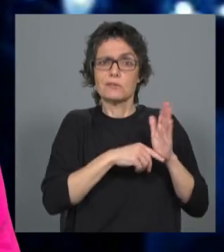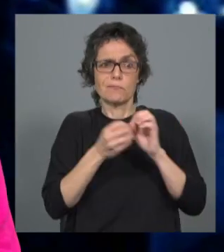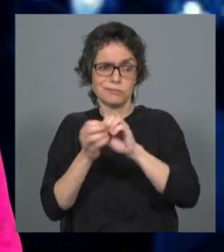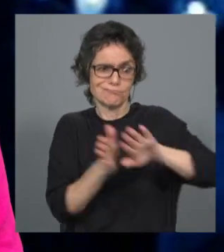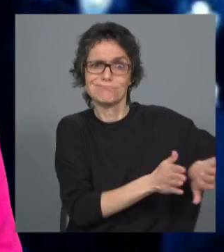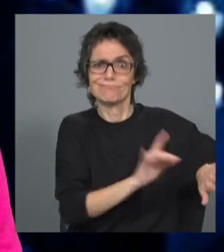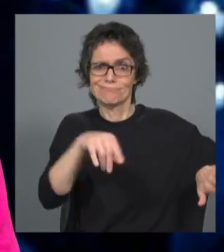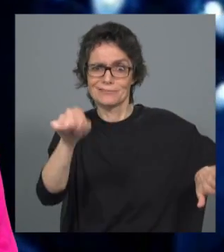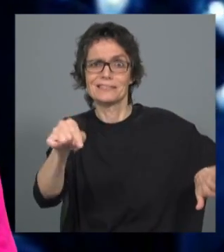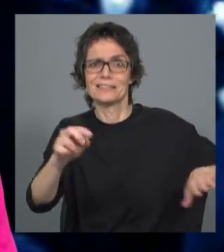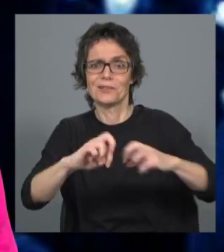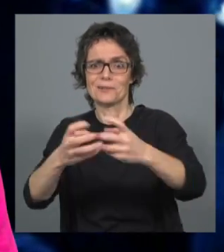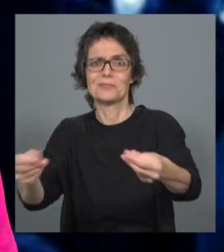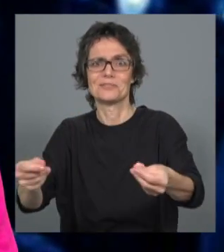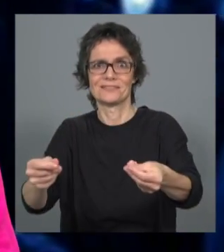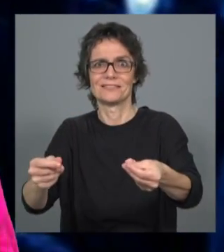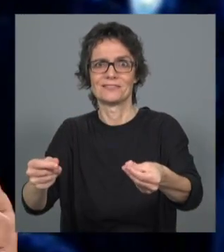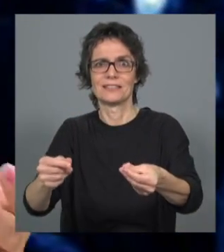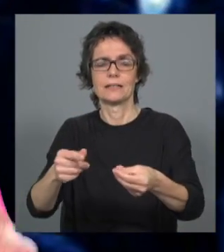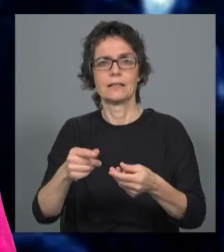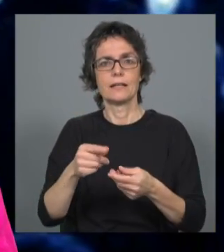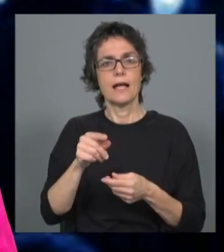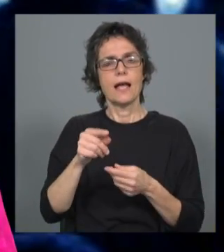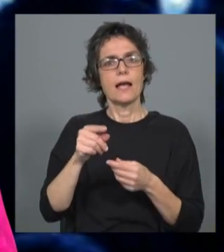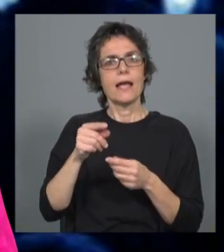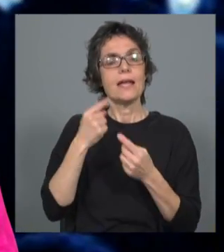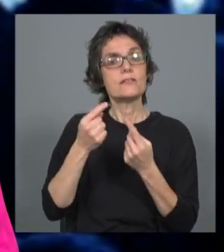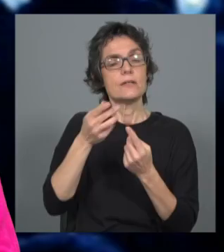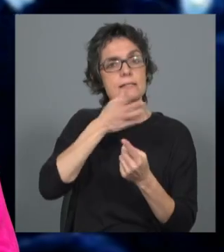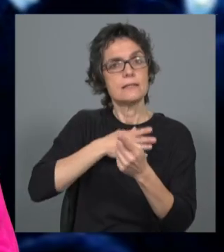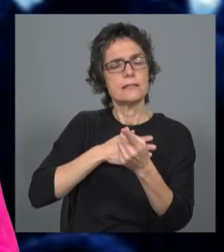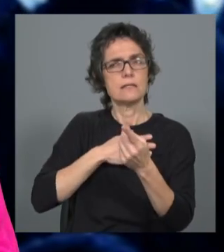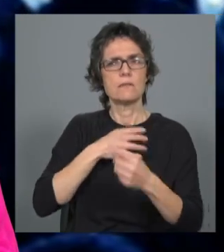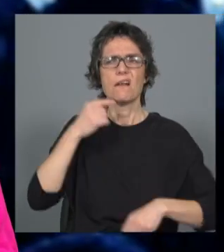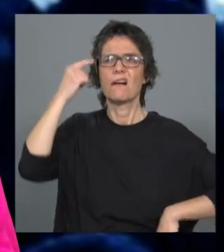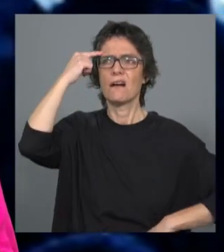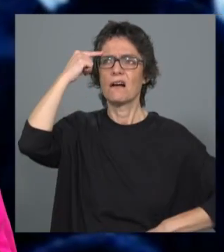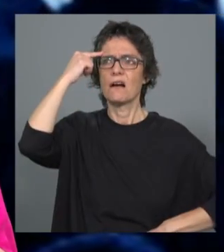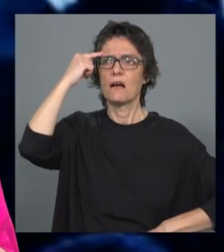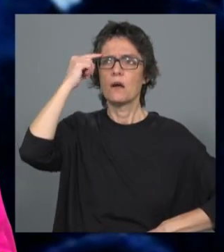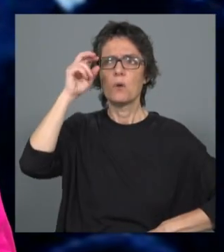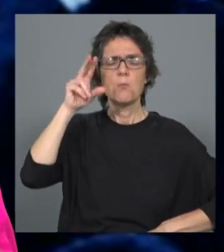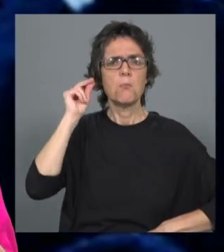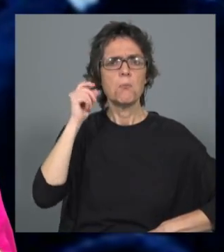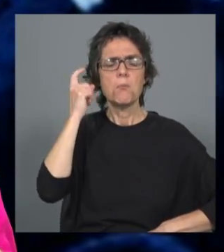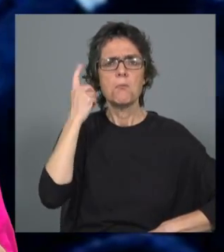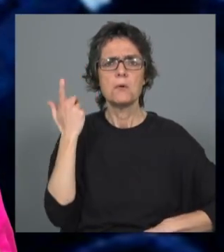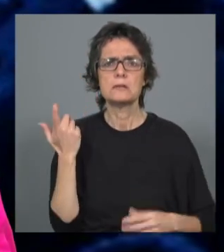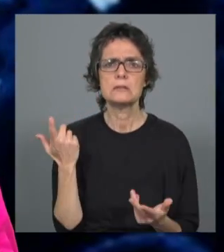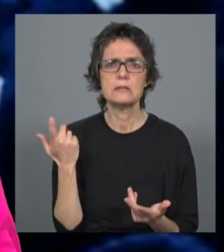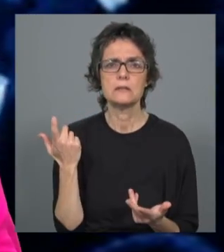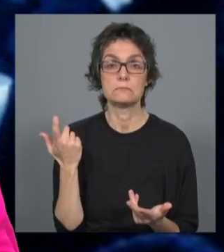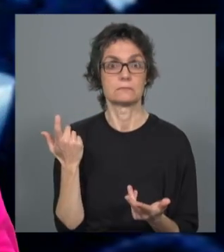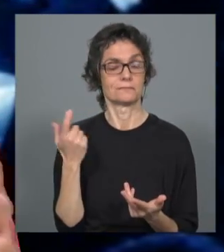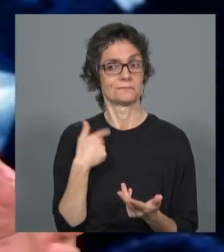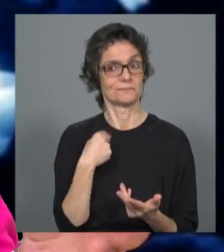é muito interessante quando eles dizem, eu nunca tinha pensado sobre o assunto. E, sobretudo, ajudá-los a pensar, eu acho que é